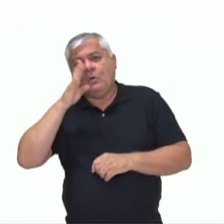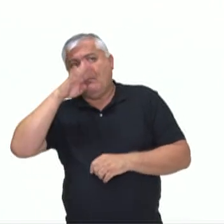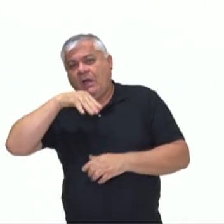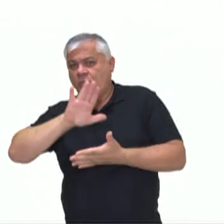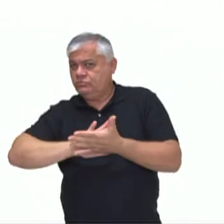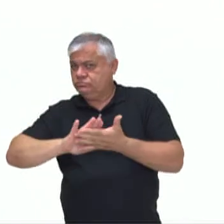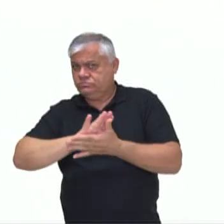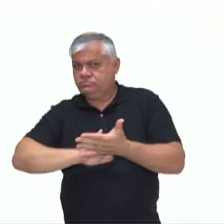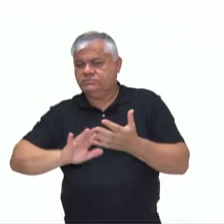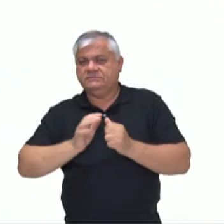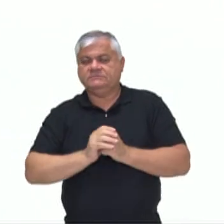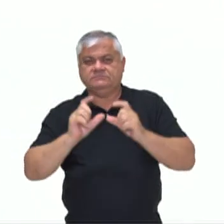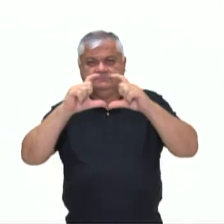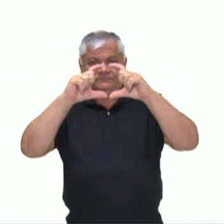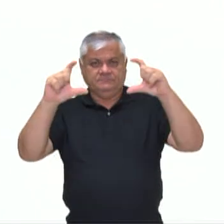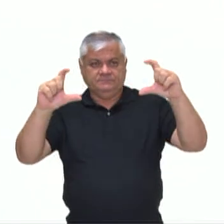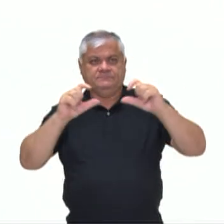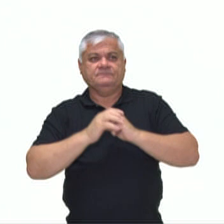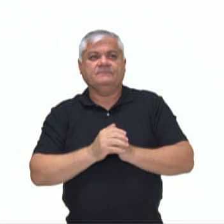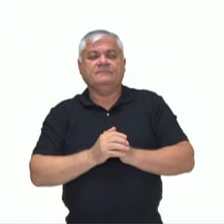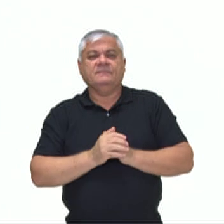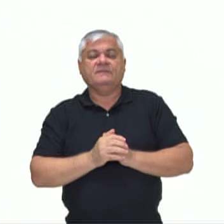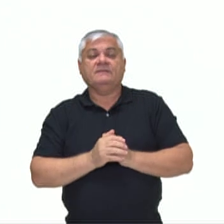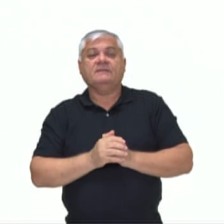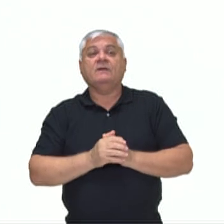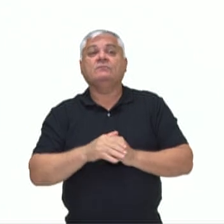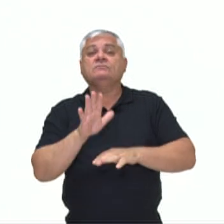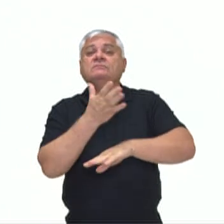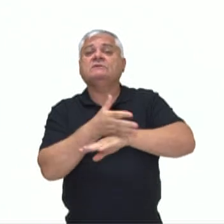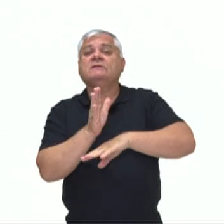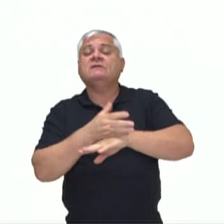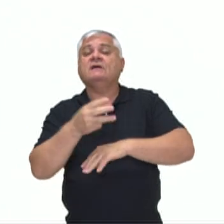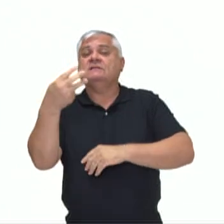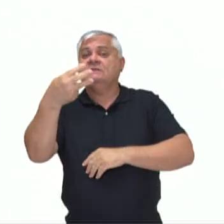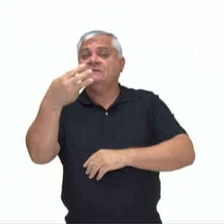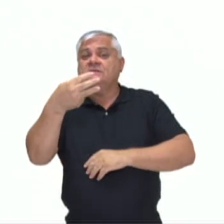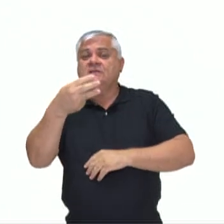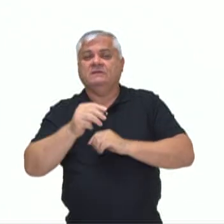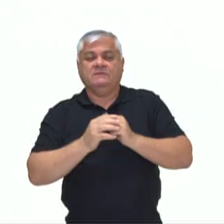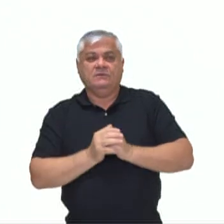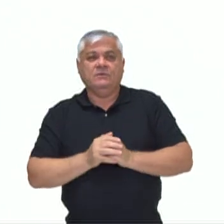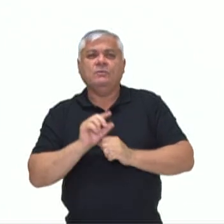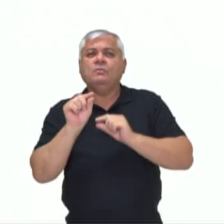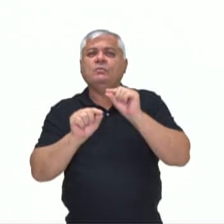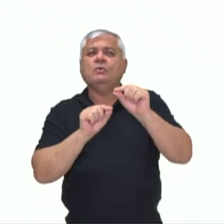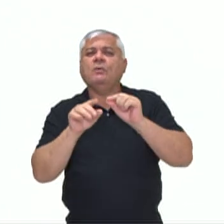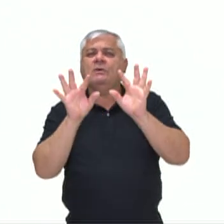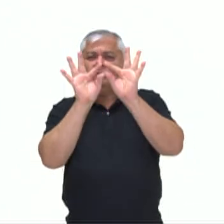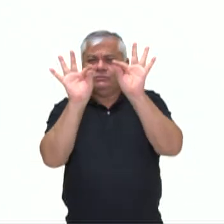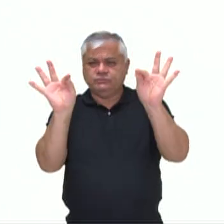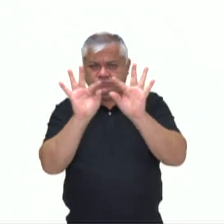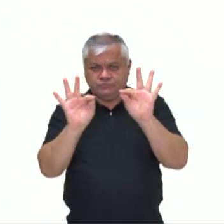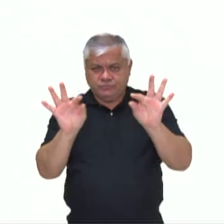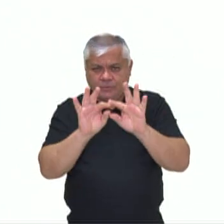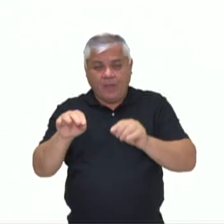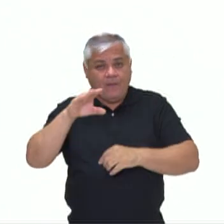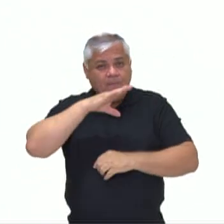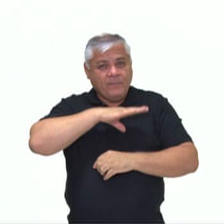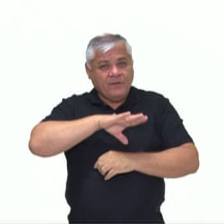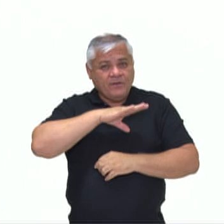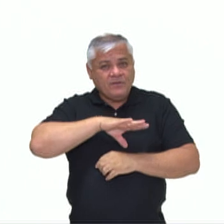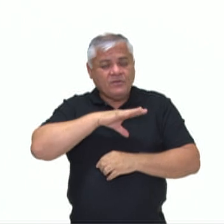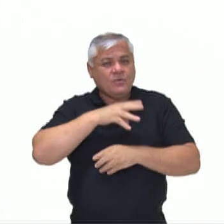malvado. Vamos ver a question 3. Take from the text sentences in the future tense